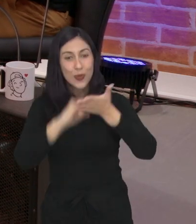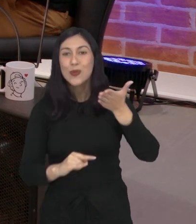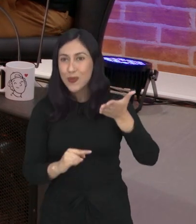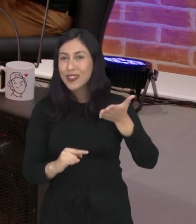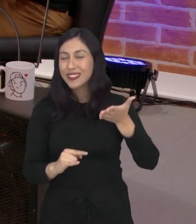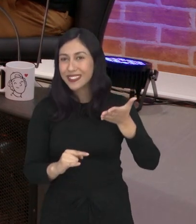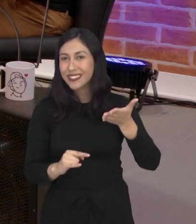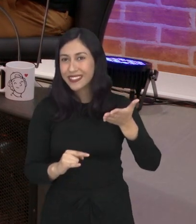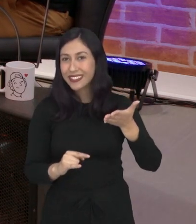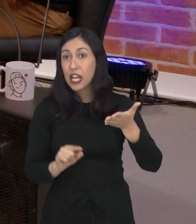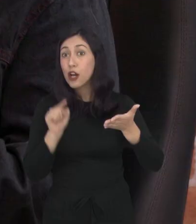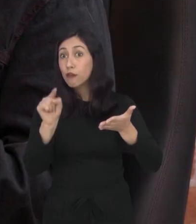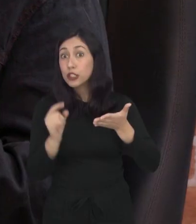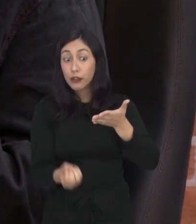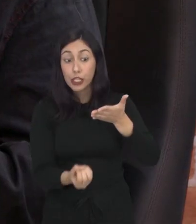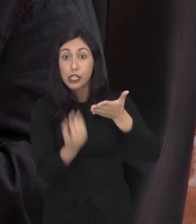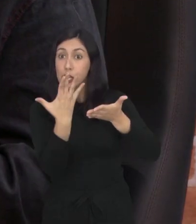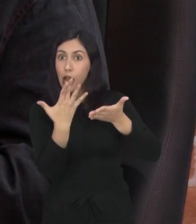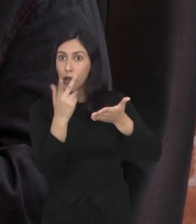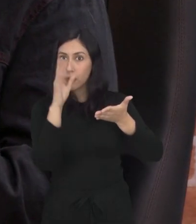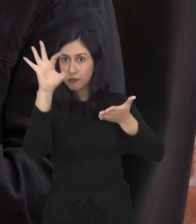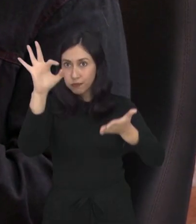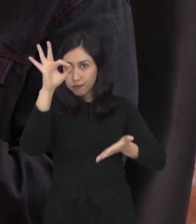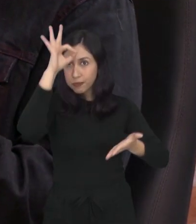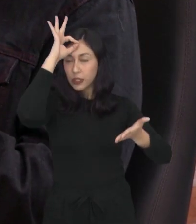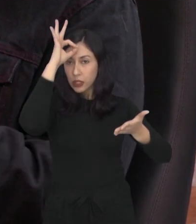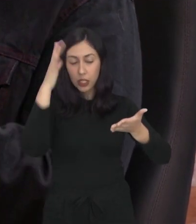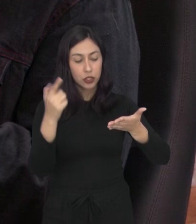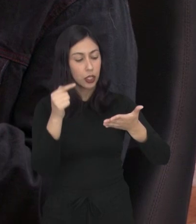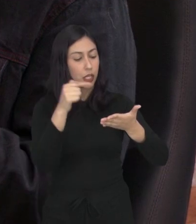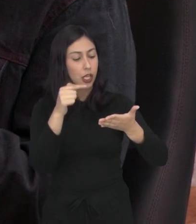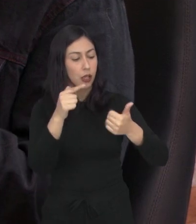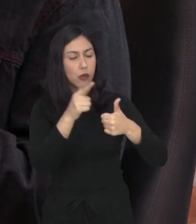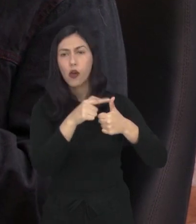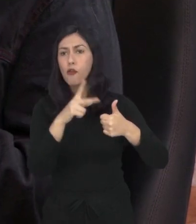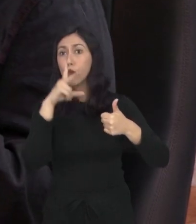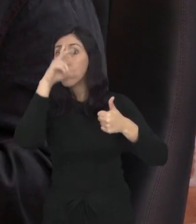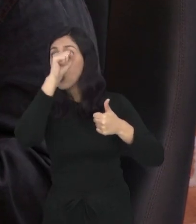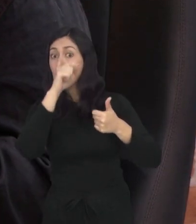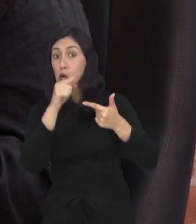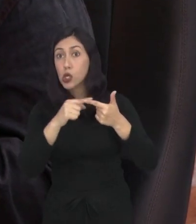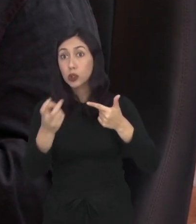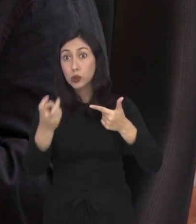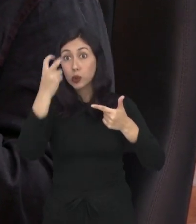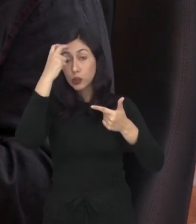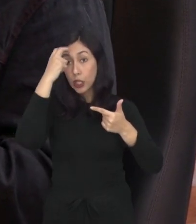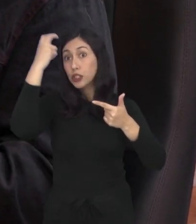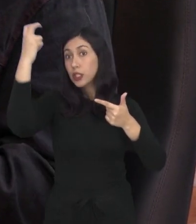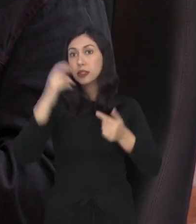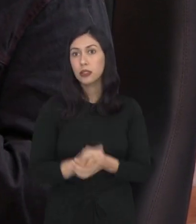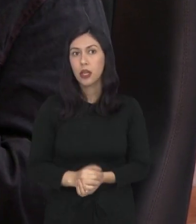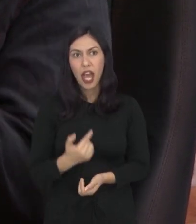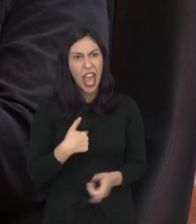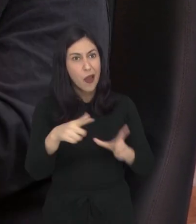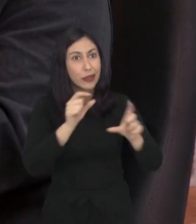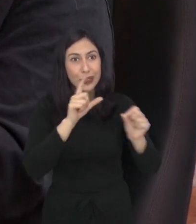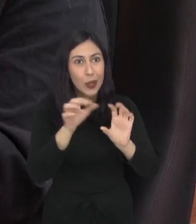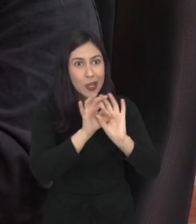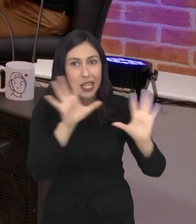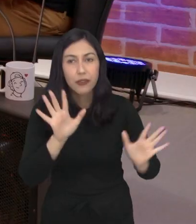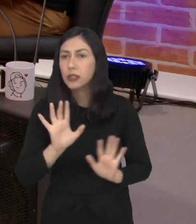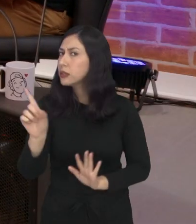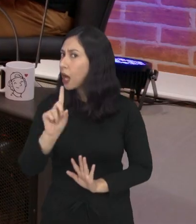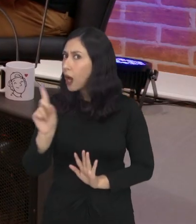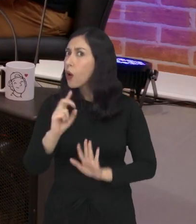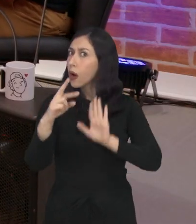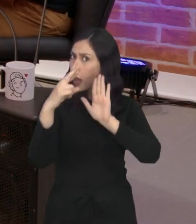personagem. Ah, tá. Você vai criar o seu personagem. Então vai mostrar o quanto ele é forte, o quanto ele E é eu posso inteligente. só colocar o que eu quiser? Não, aí vai seguir as regras do sistema